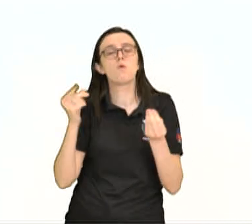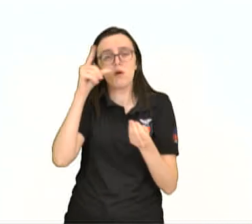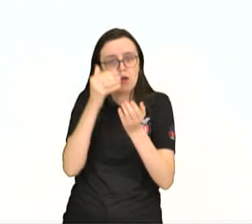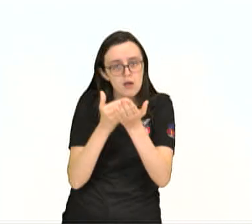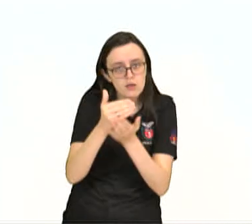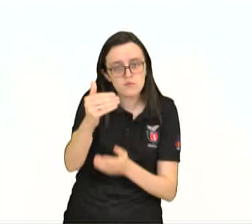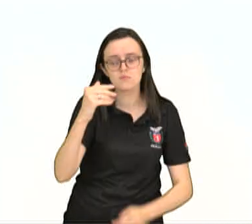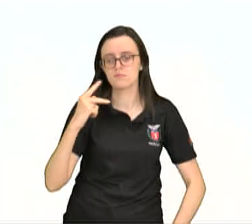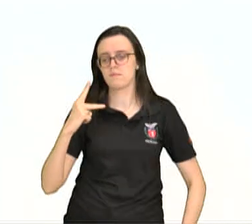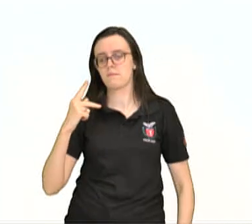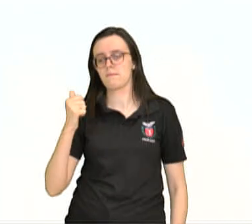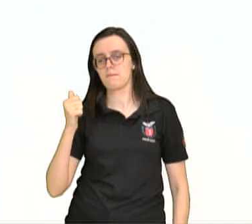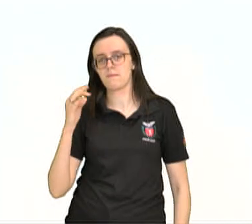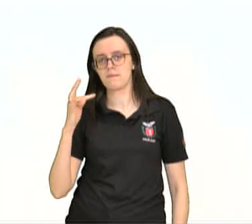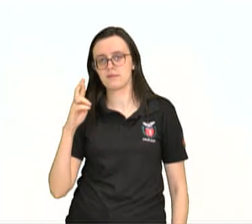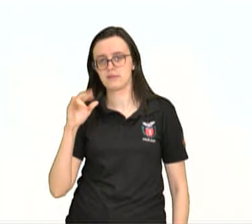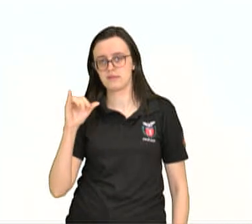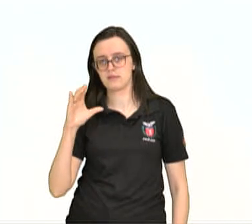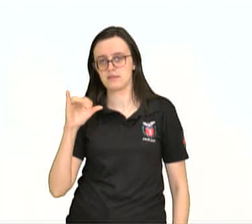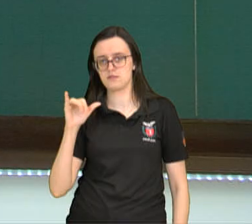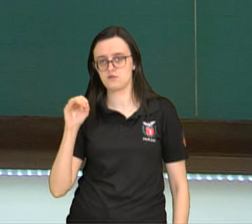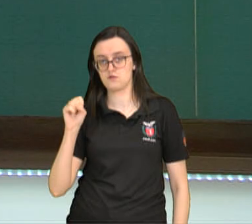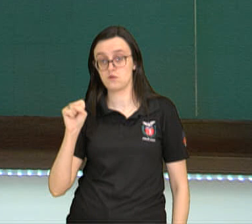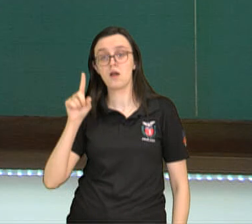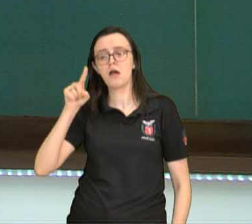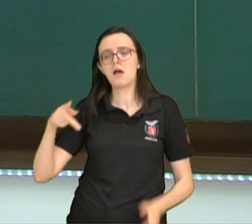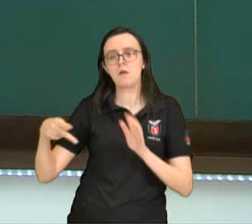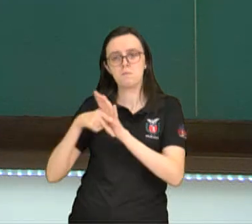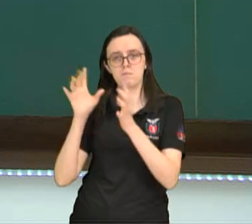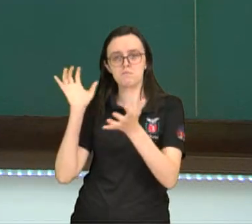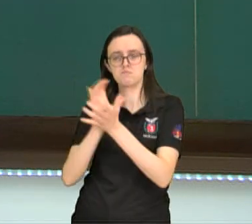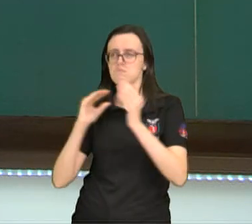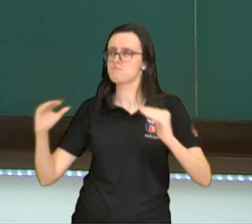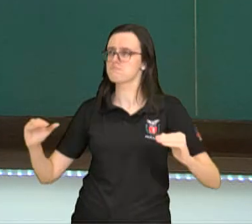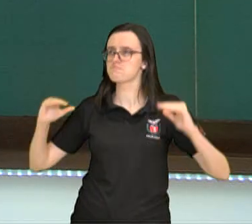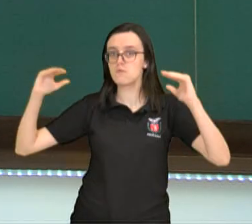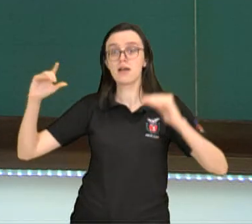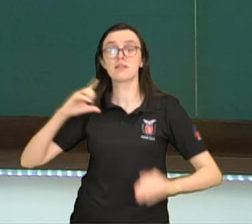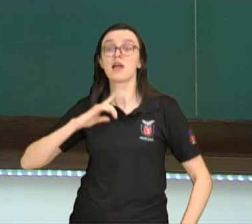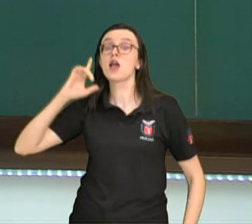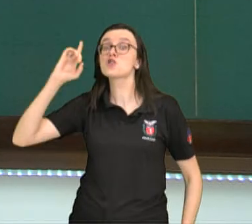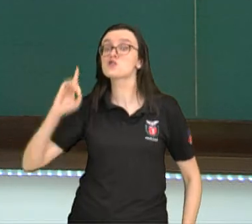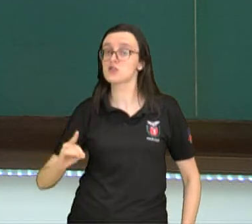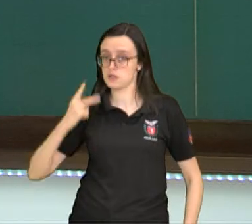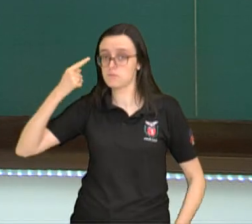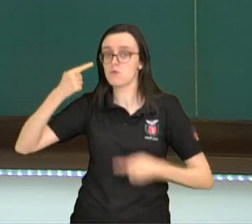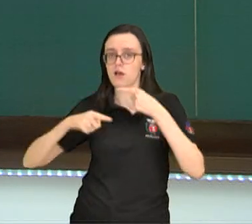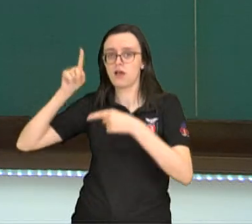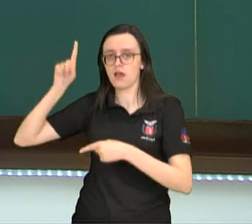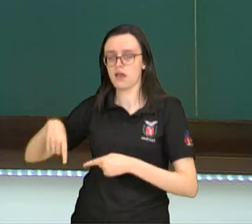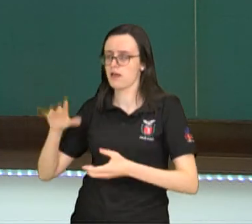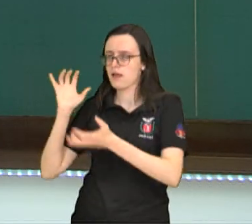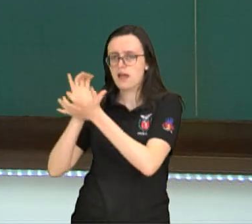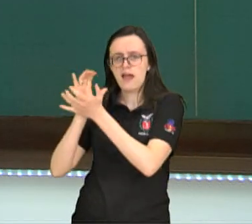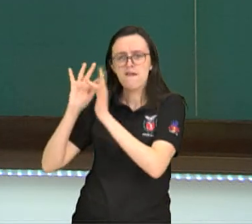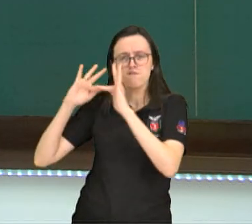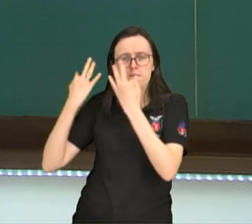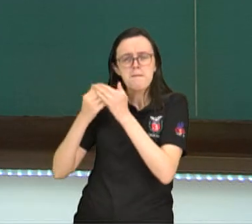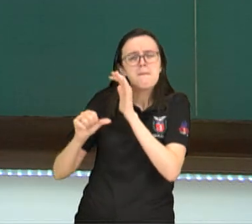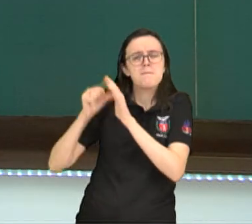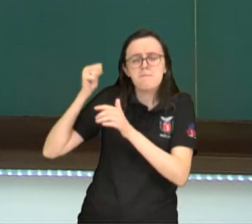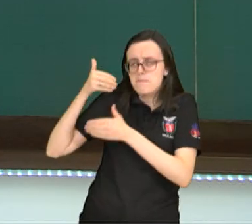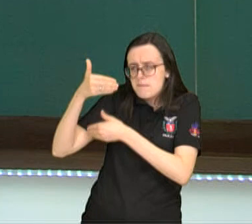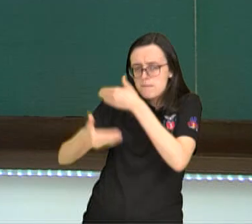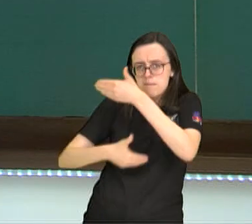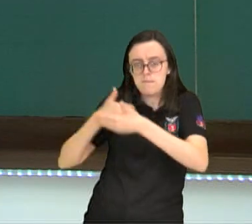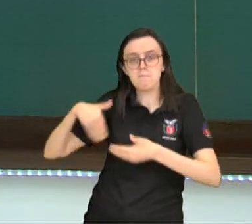pelos patrícios. Os patrícios, eles eram os únicos com direitos políticos. Eles eram descendentes das primeiras famílias de Roma, as